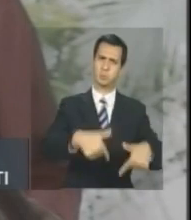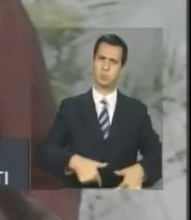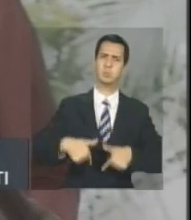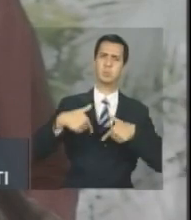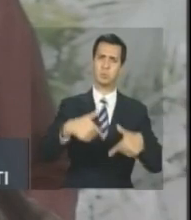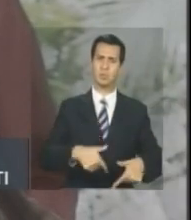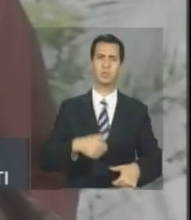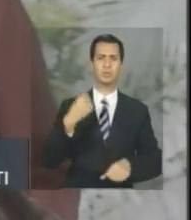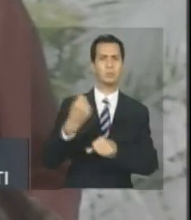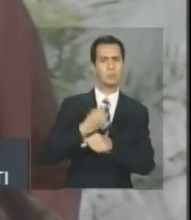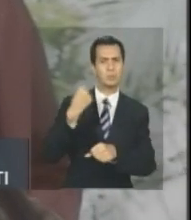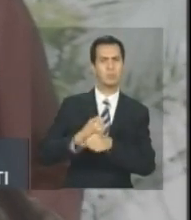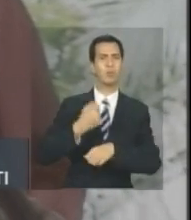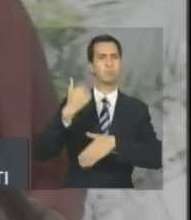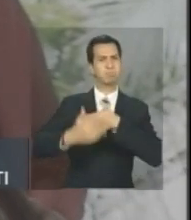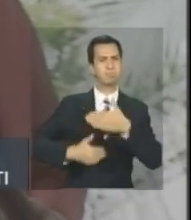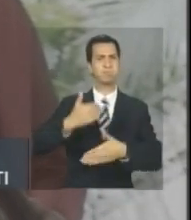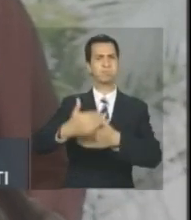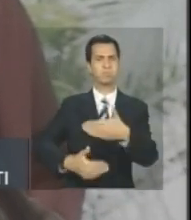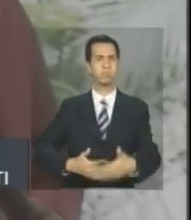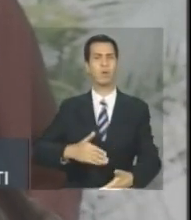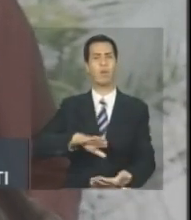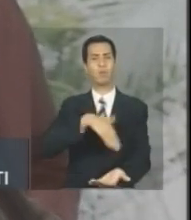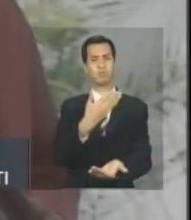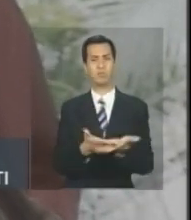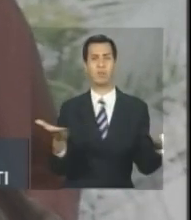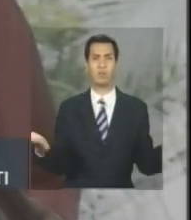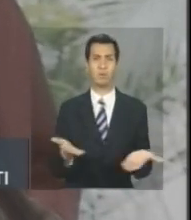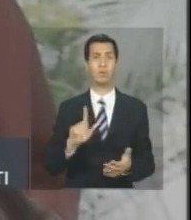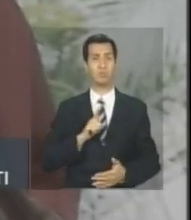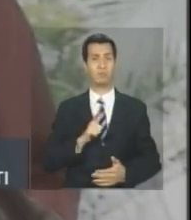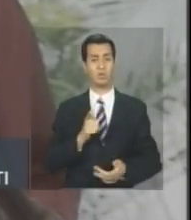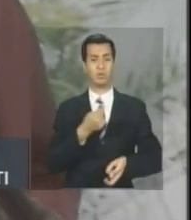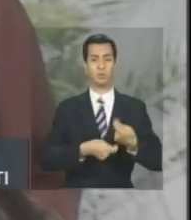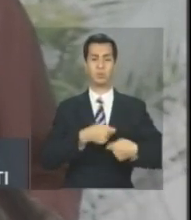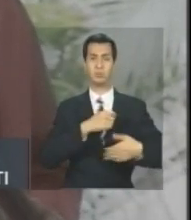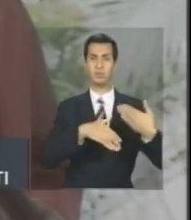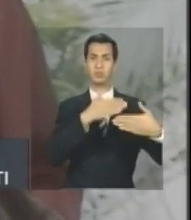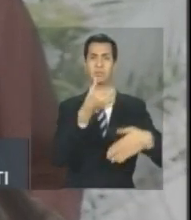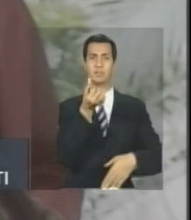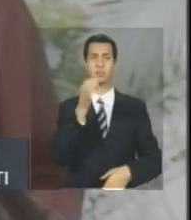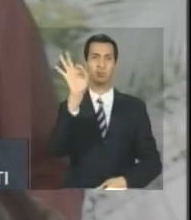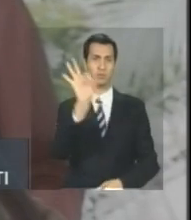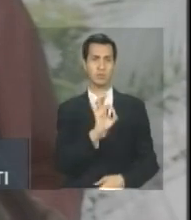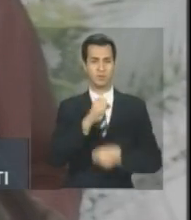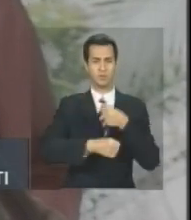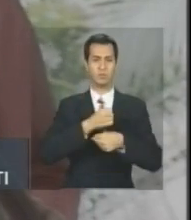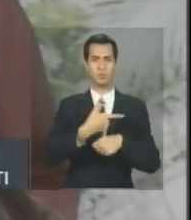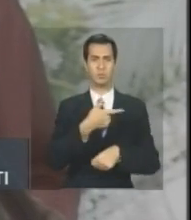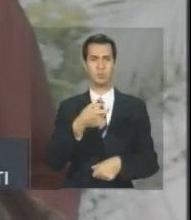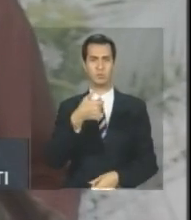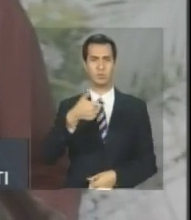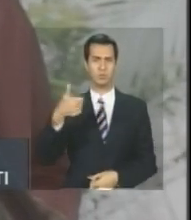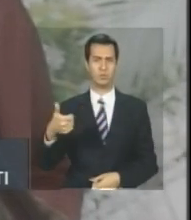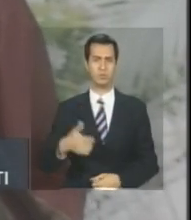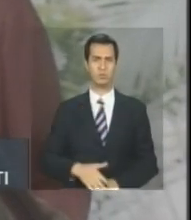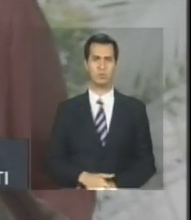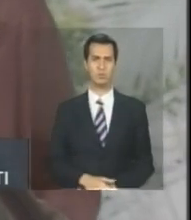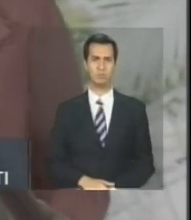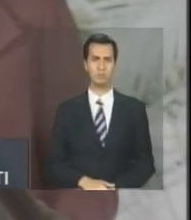reconstrução que levou a um crescimento de 6% em 2011. Dans la crise